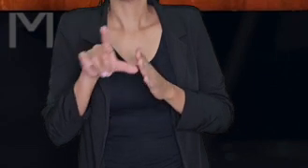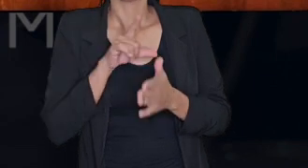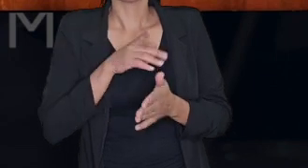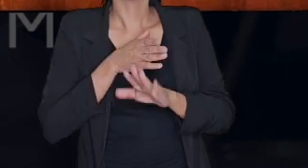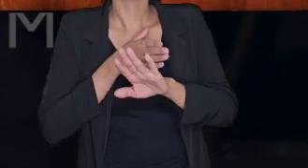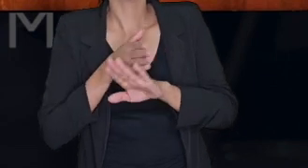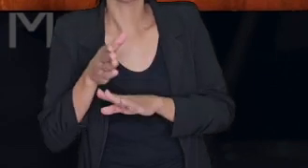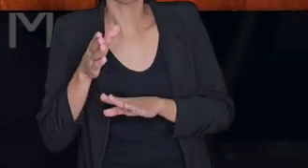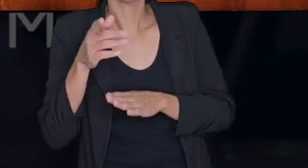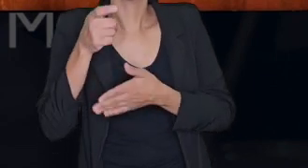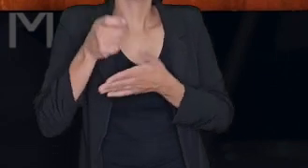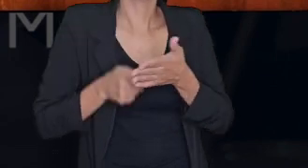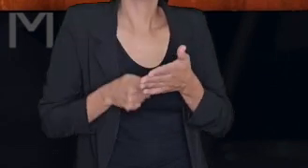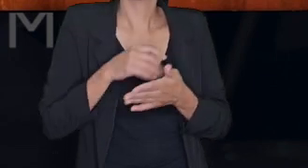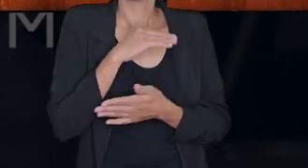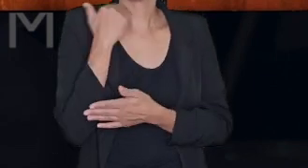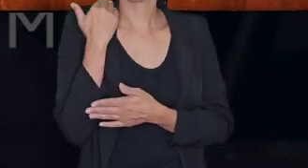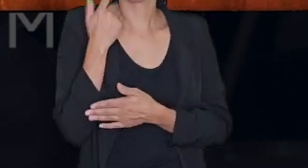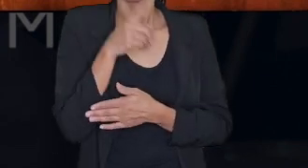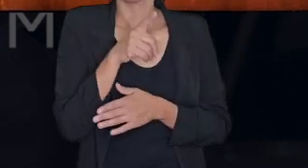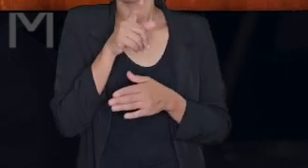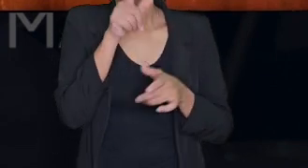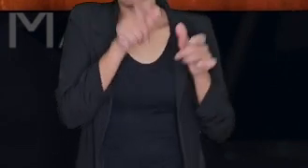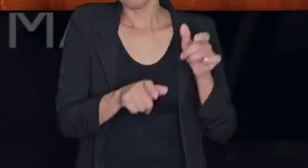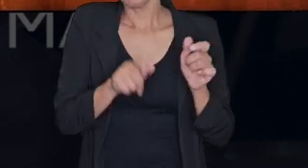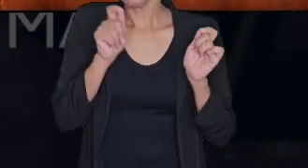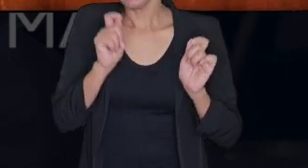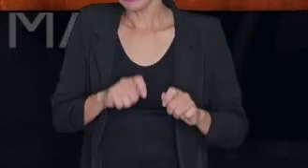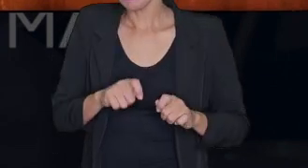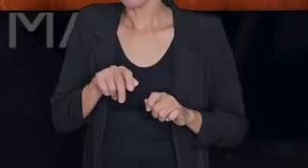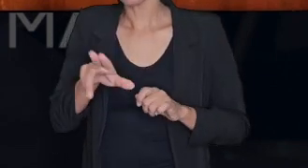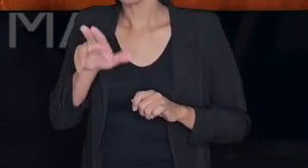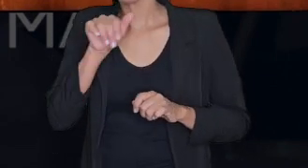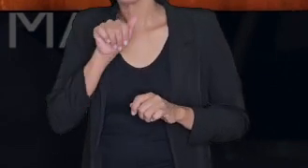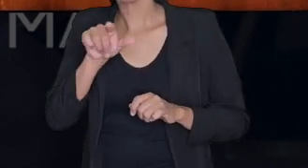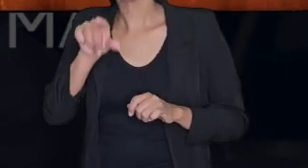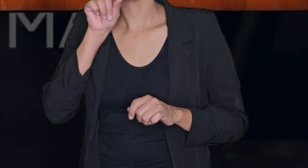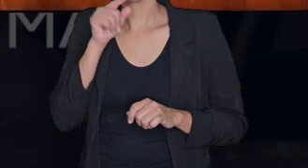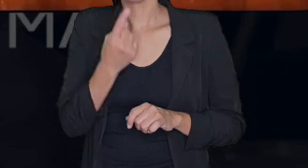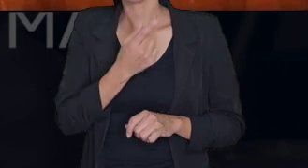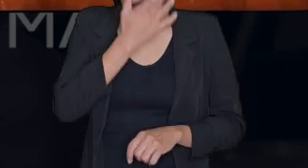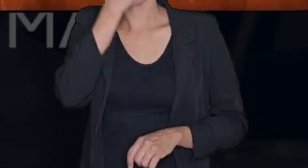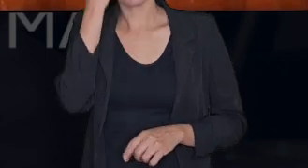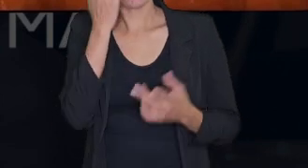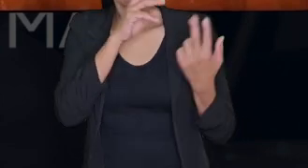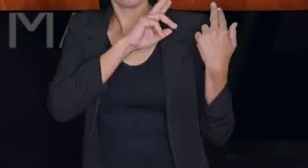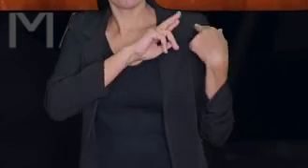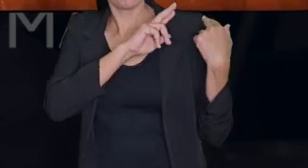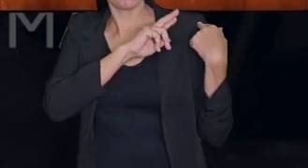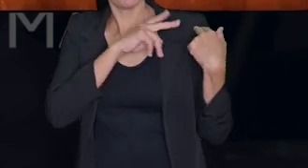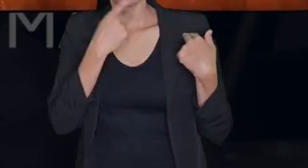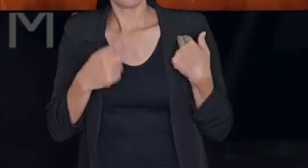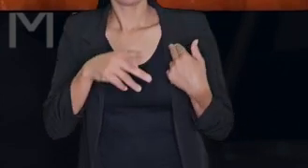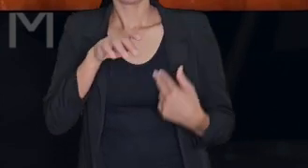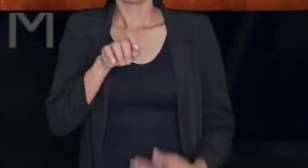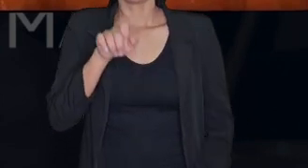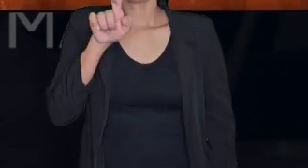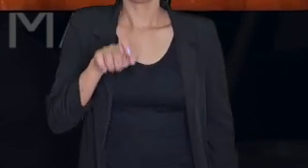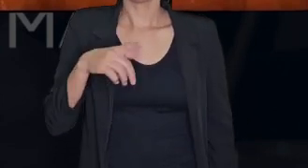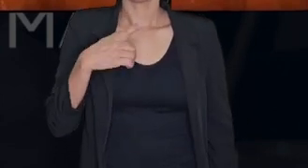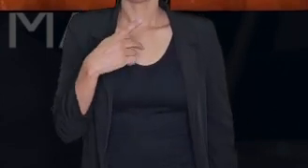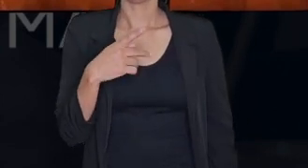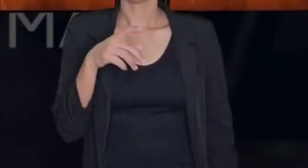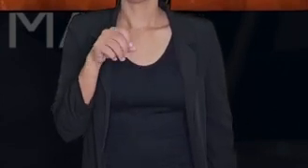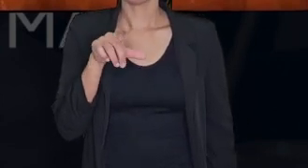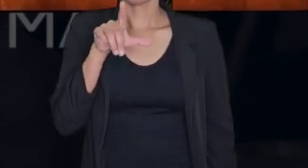ele faria indo a um tabelião de notas, mas ele morreu antes de ir para o tabelião. Será que os herdeiros podem nomear um inventariante? Para esse